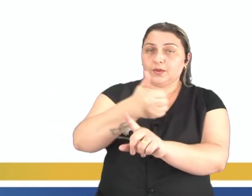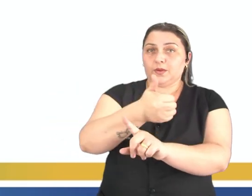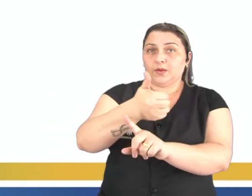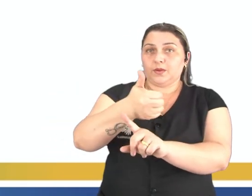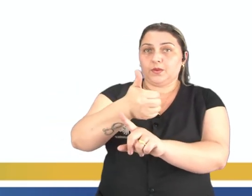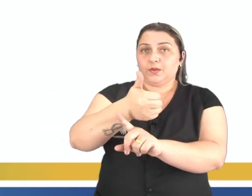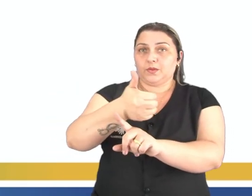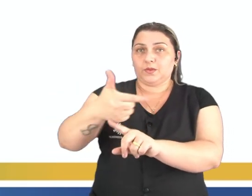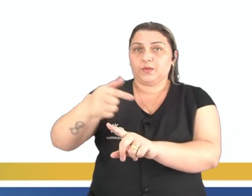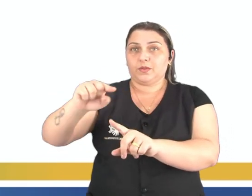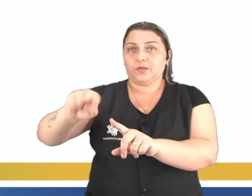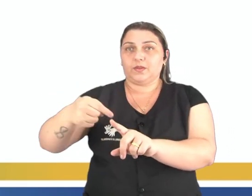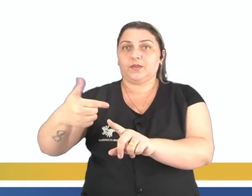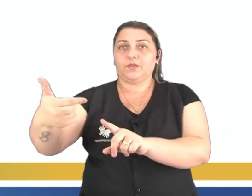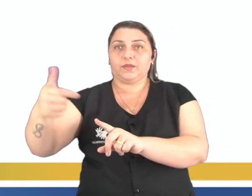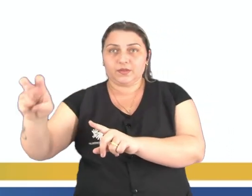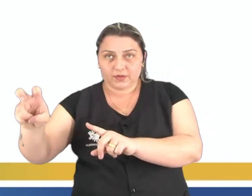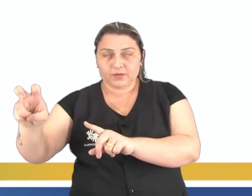quê?